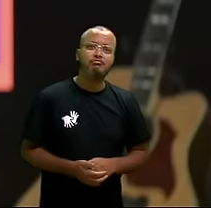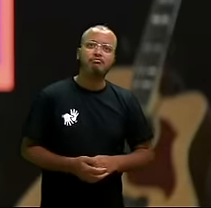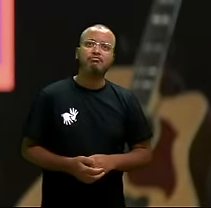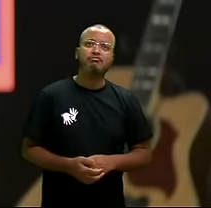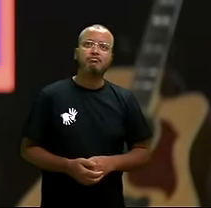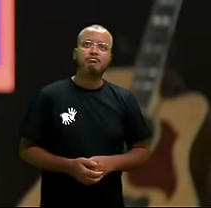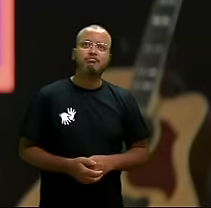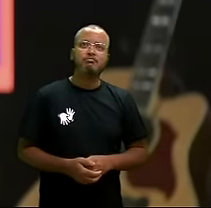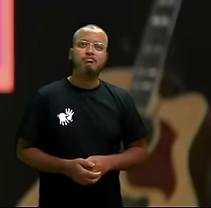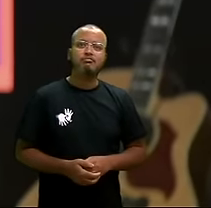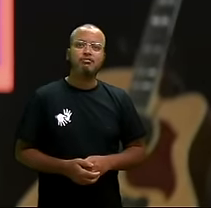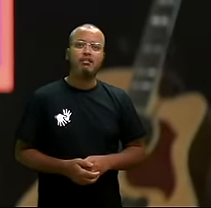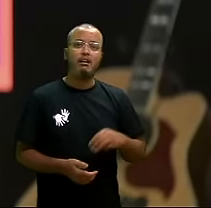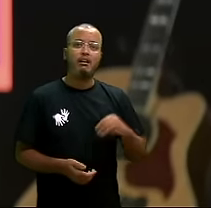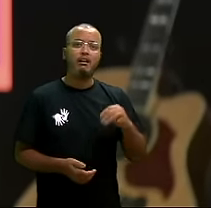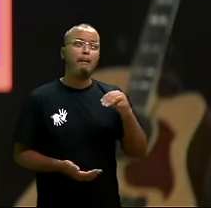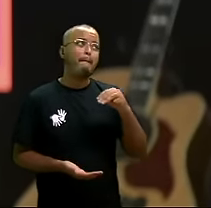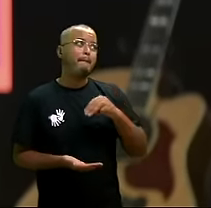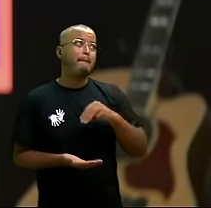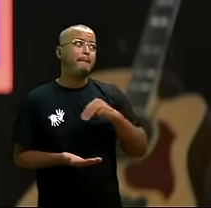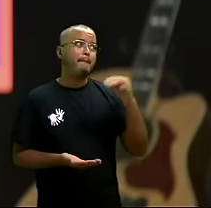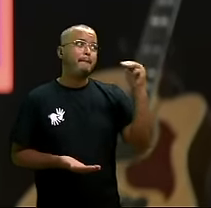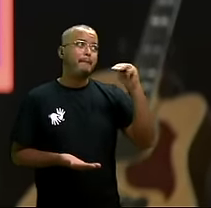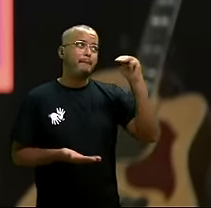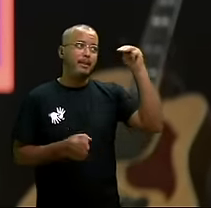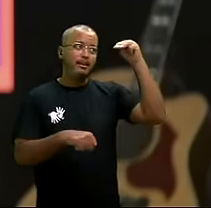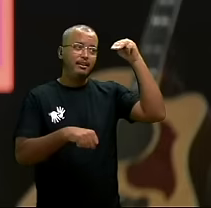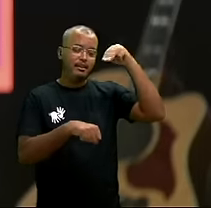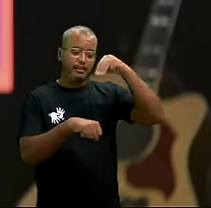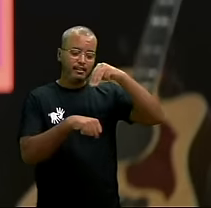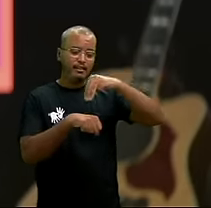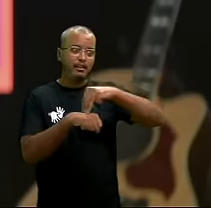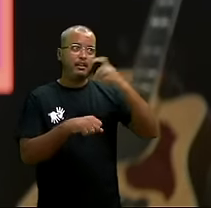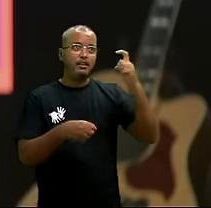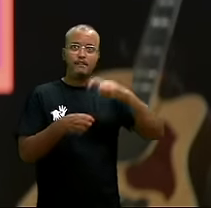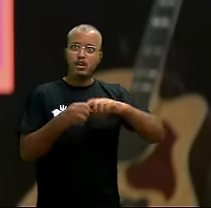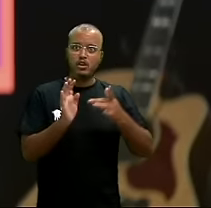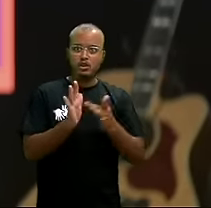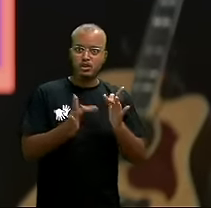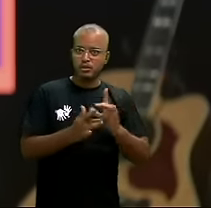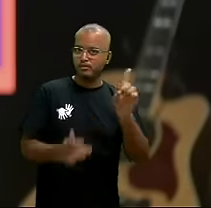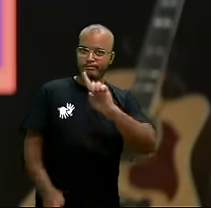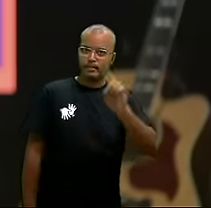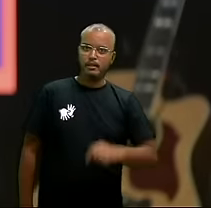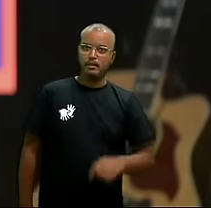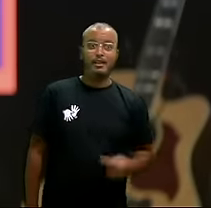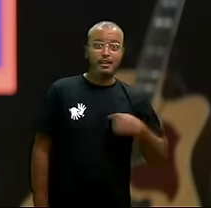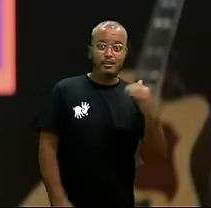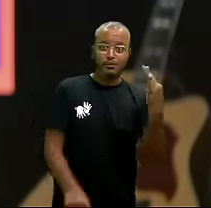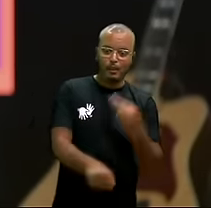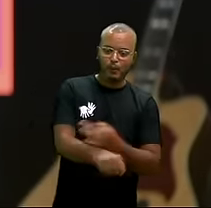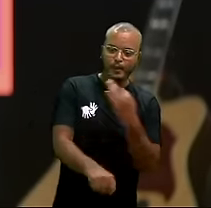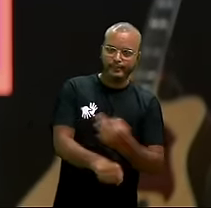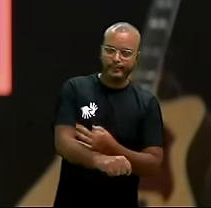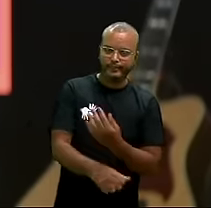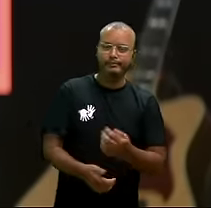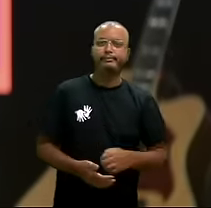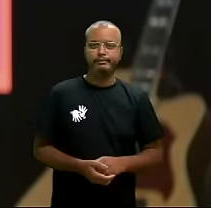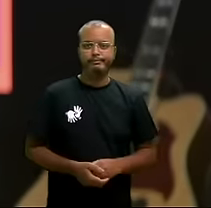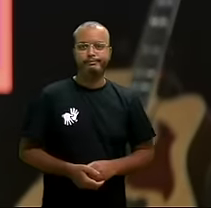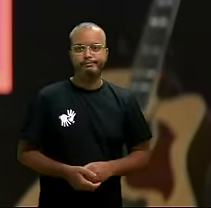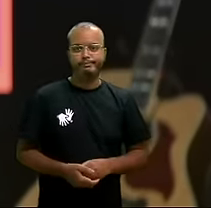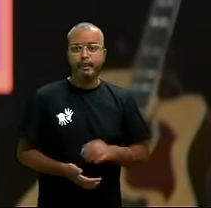Ele não canta Maranata porque ele ama a volta de Jesus. Ele canta porque ele não aguenta mais. Quem está vendo que eu estou pregando? Finge que você não conhece ninguém